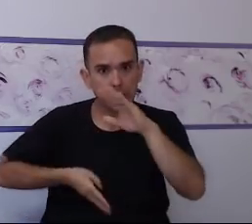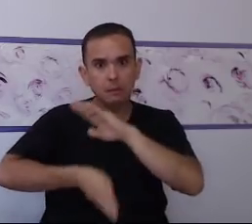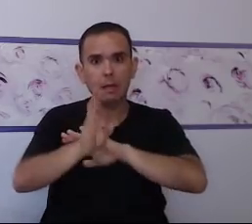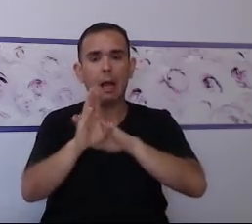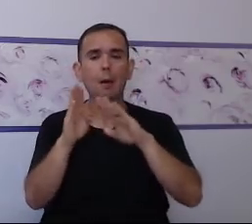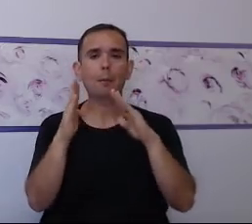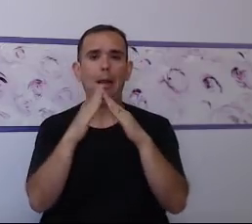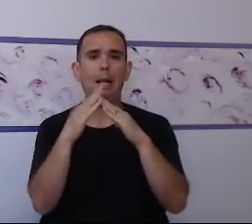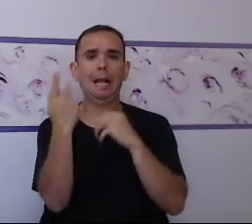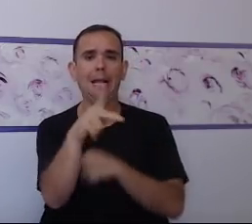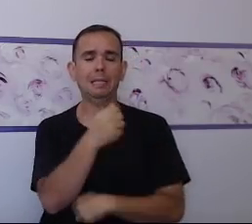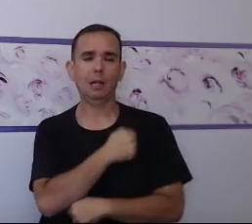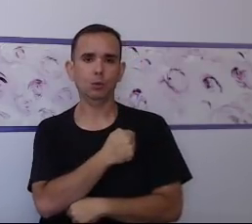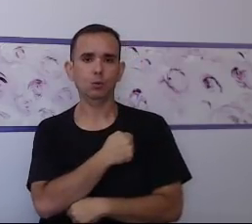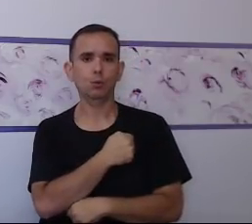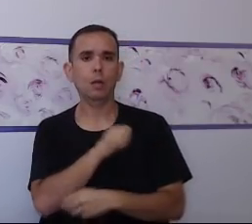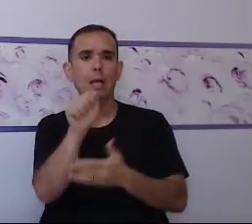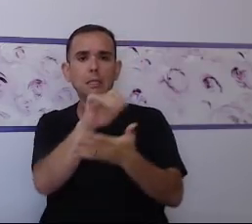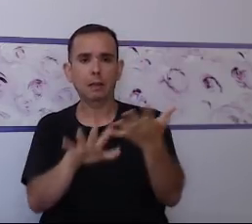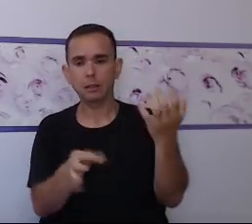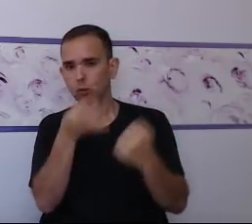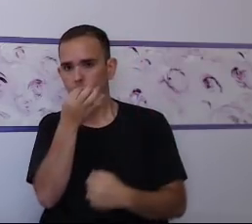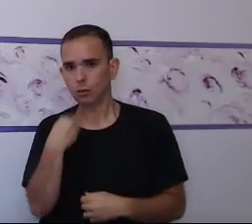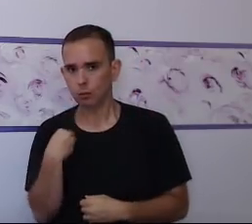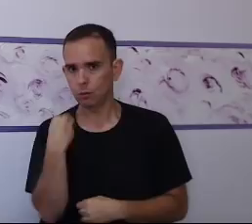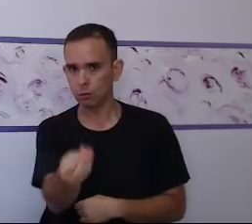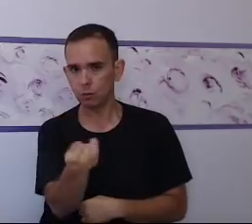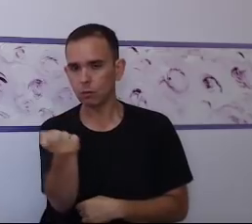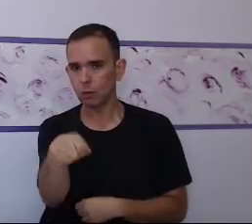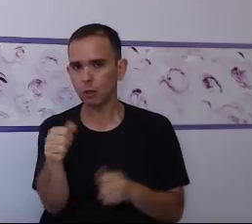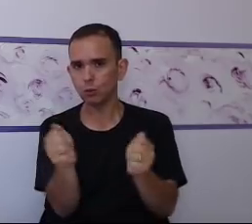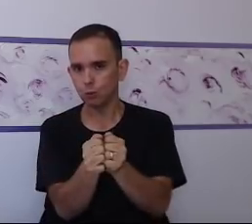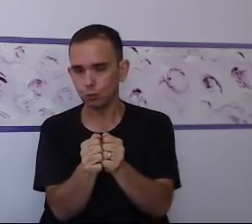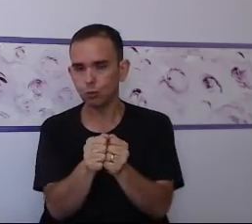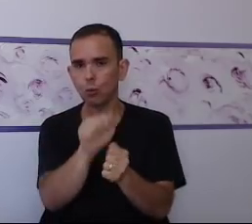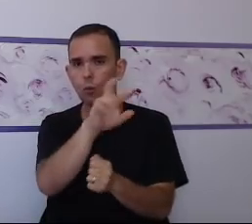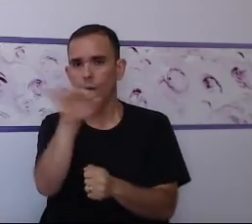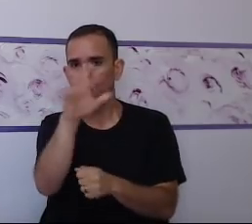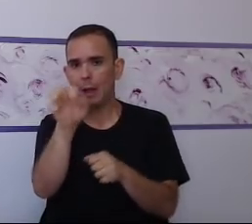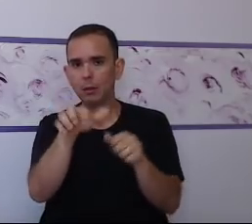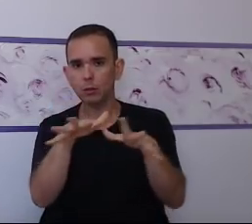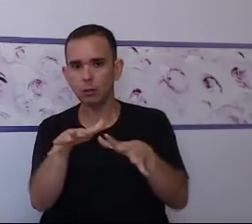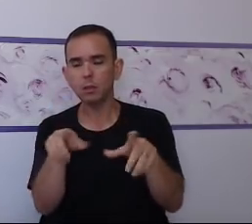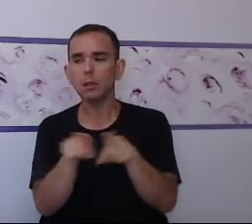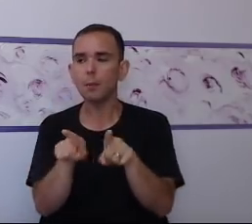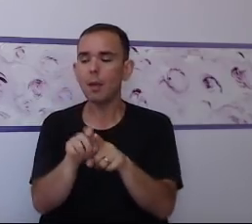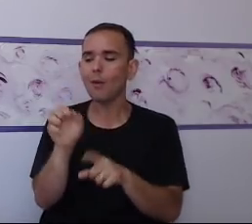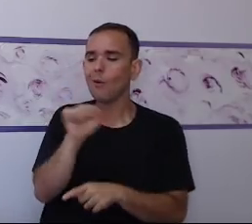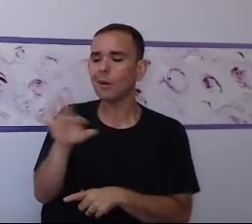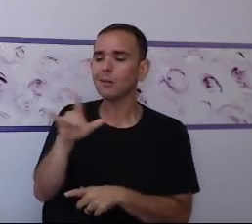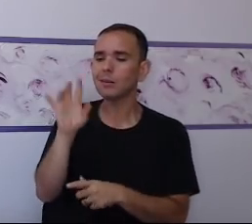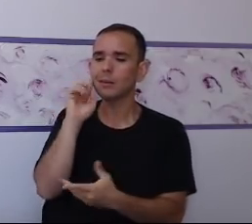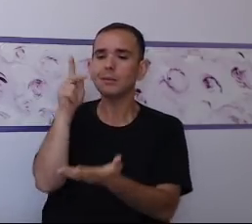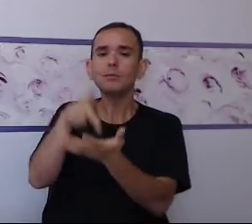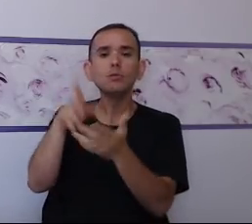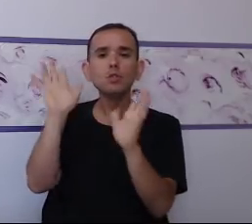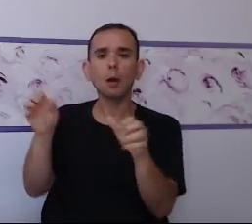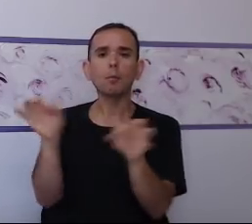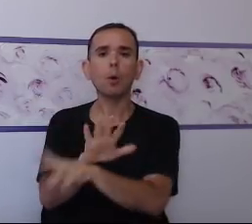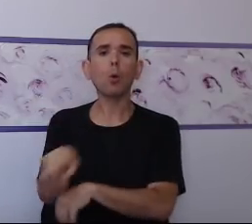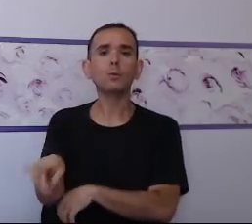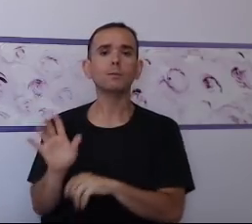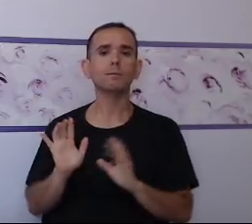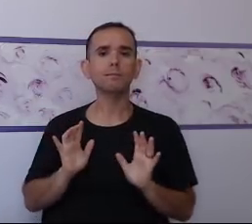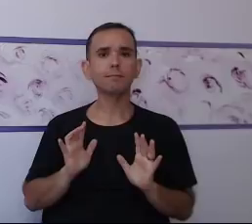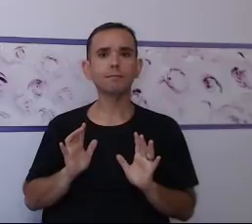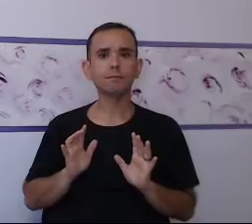do meu aluno não só a atividade que eu estou propondo, que ele realize com o alfabeto móvel, como o alfabeto móvel em si confeccionado. Porque se esse